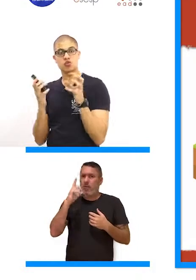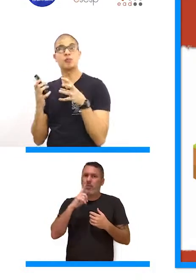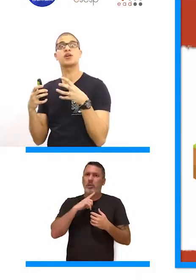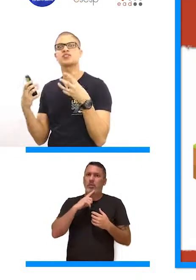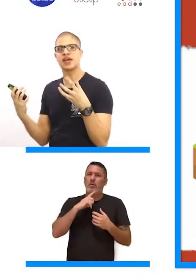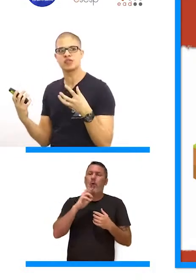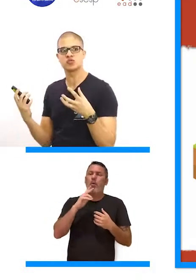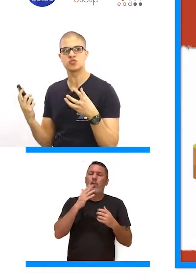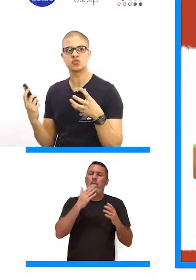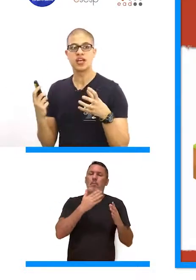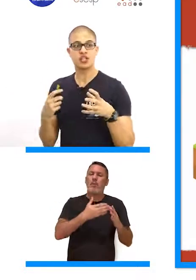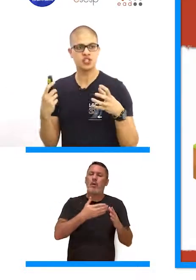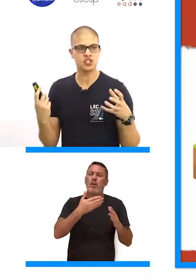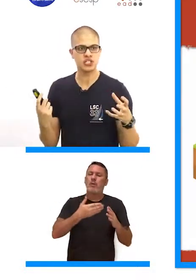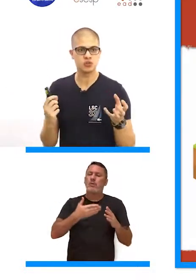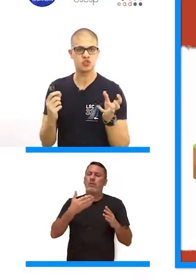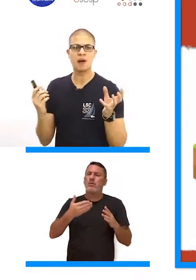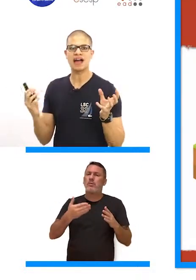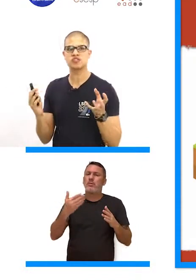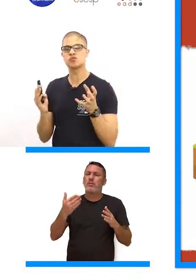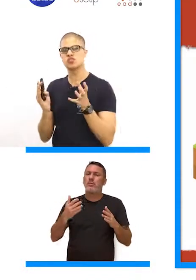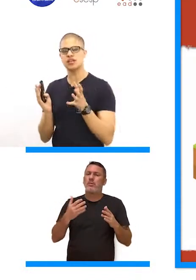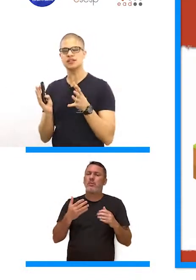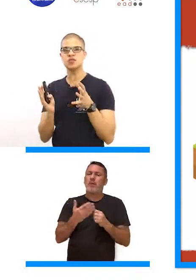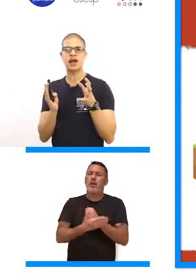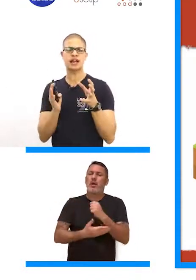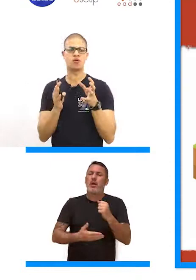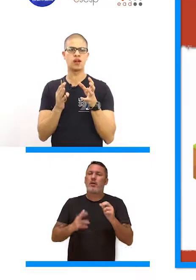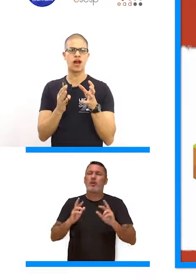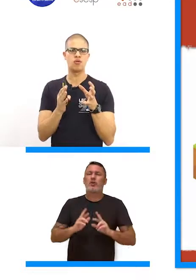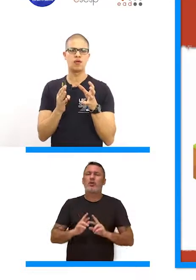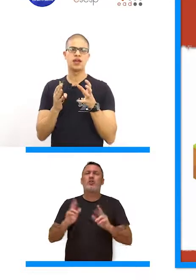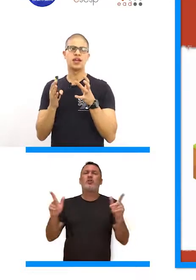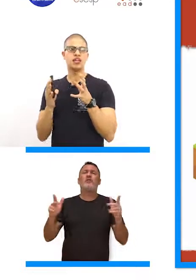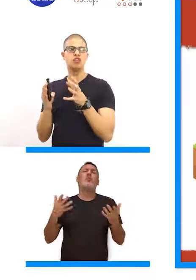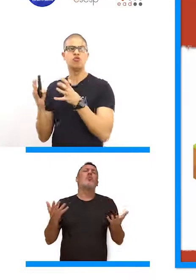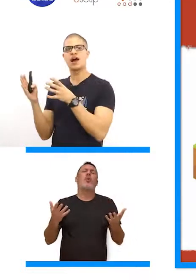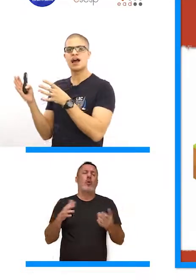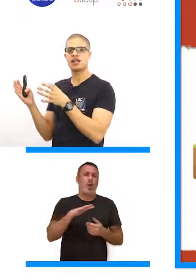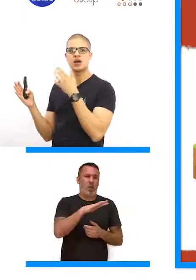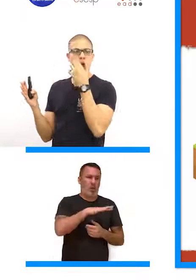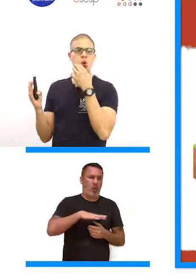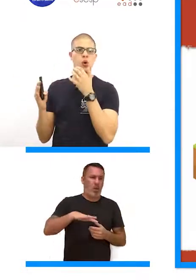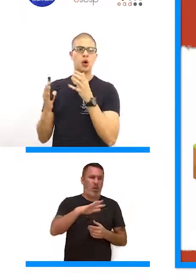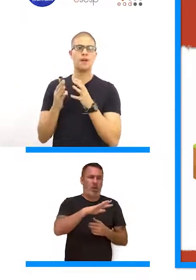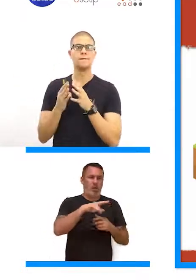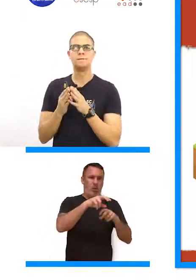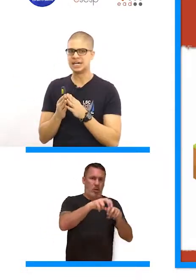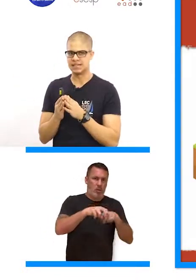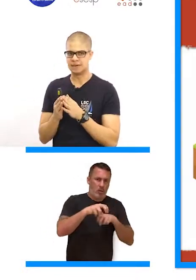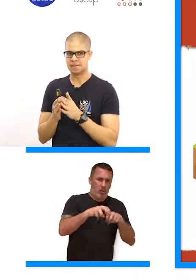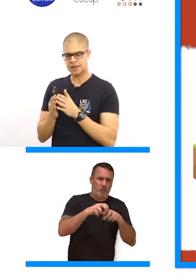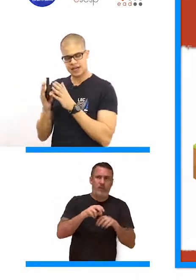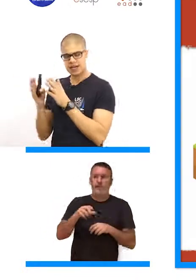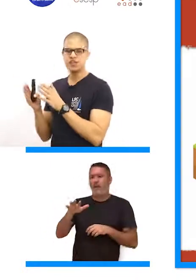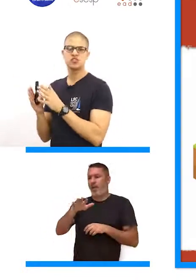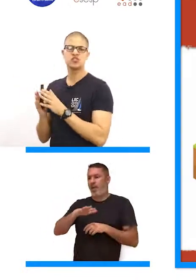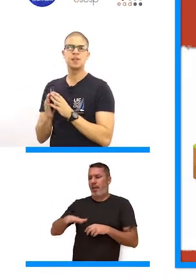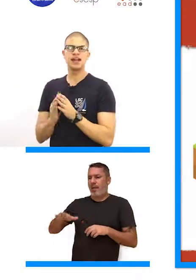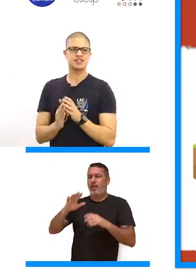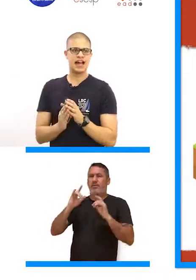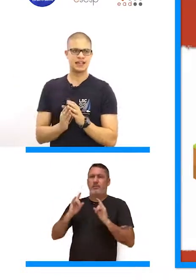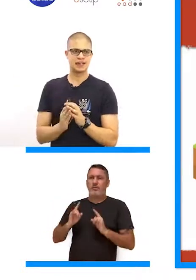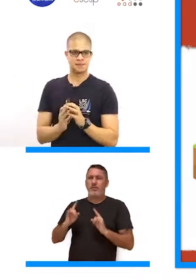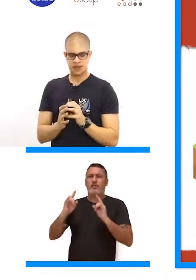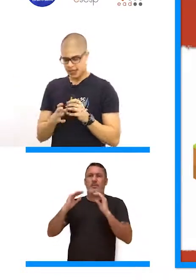distintos, alguns processos distintos básicos entre uma área rural e uma área urbana. Antes